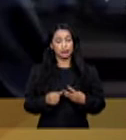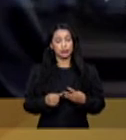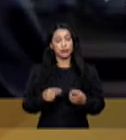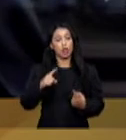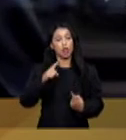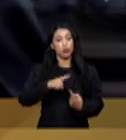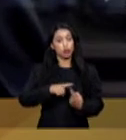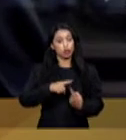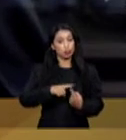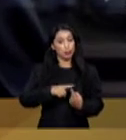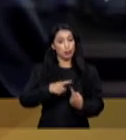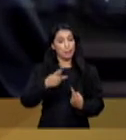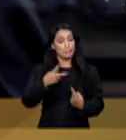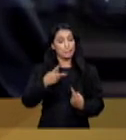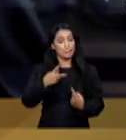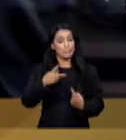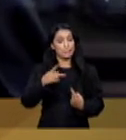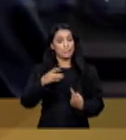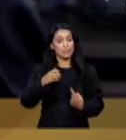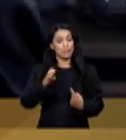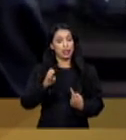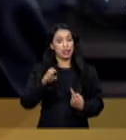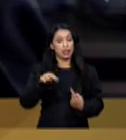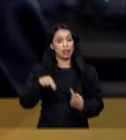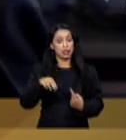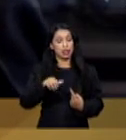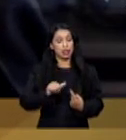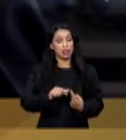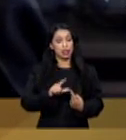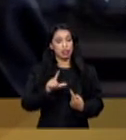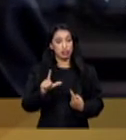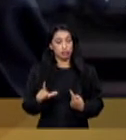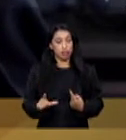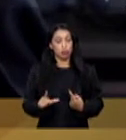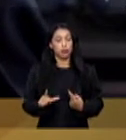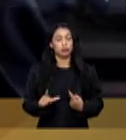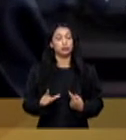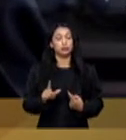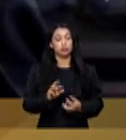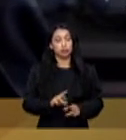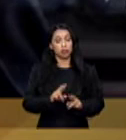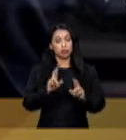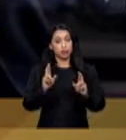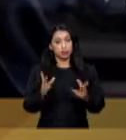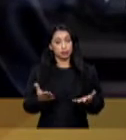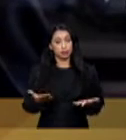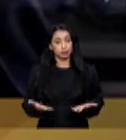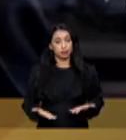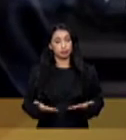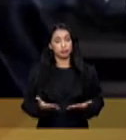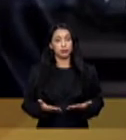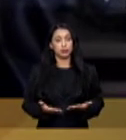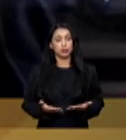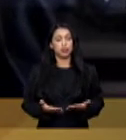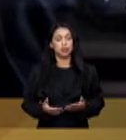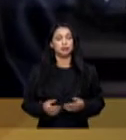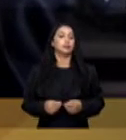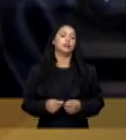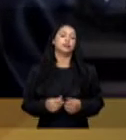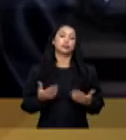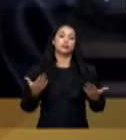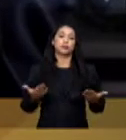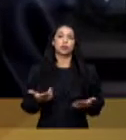tipo penal análogo. A primeira solução de não